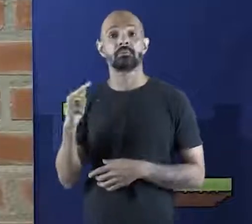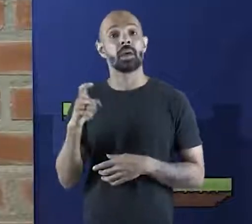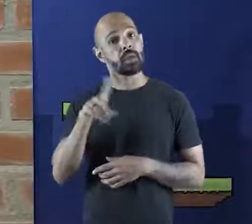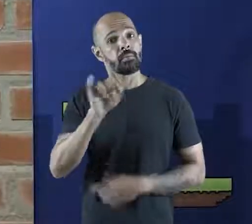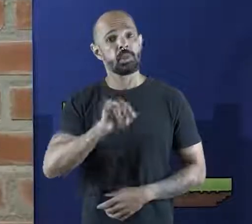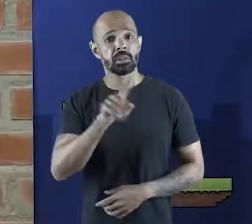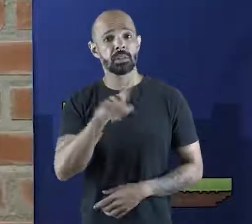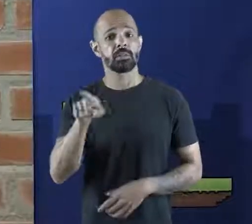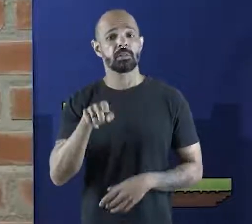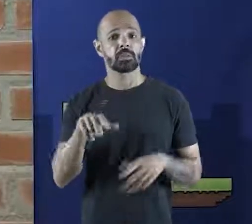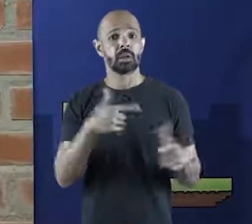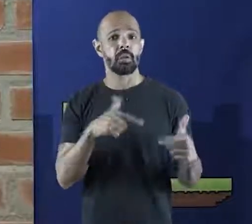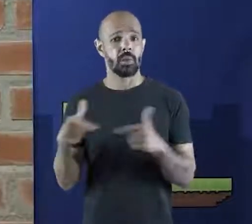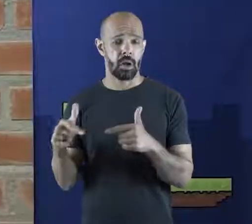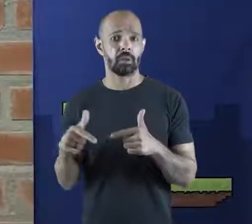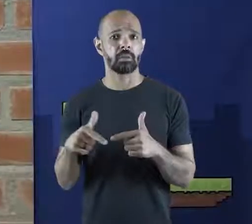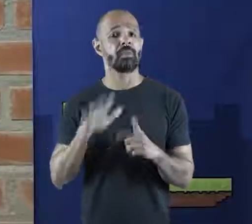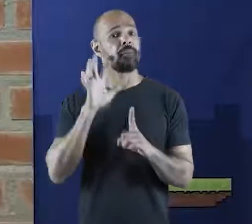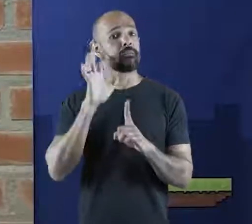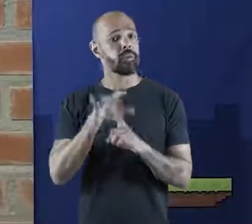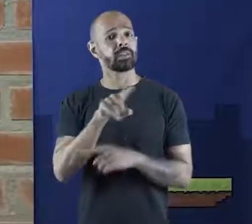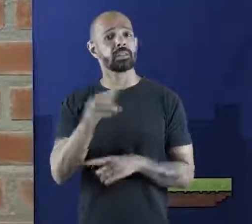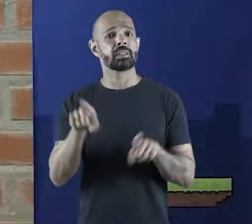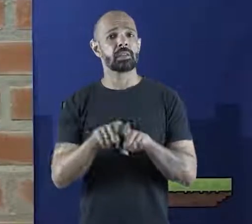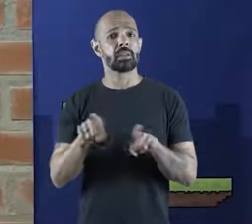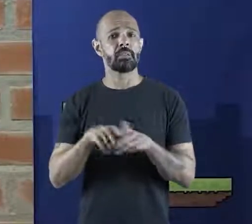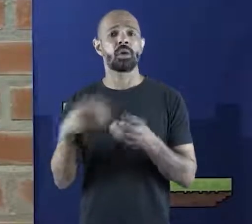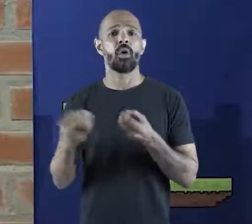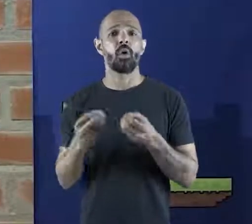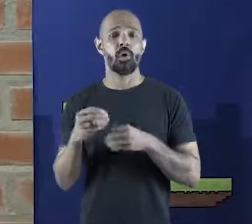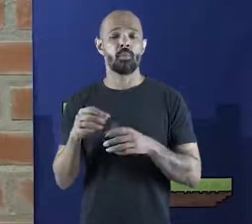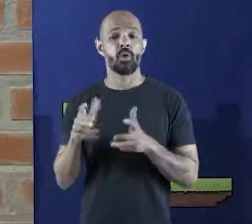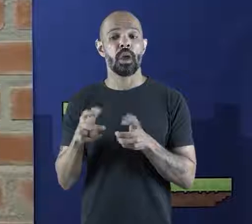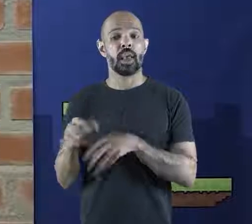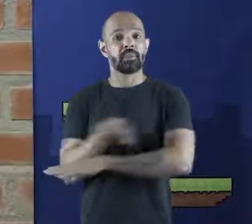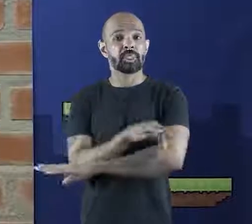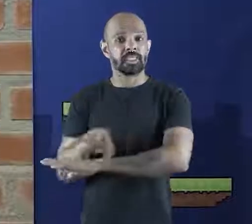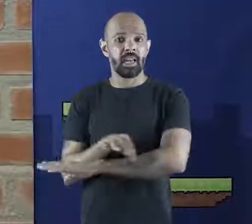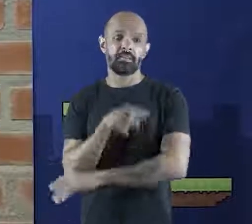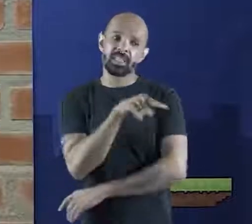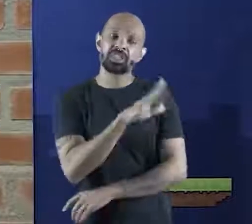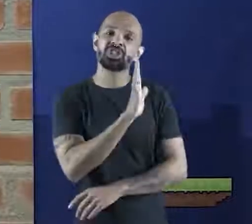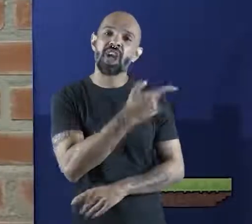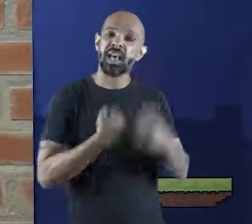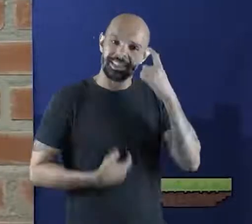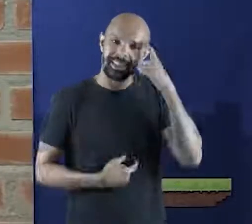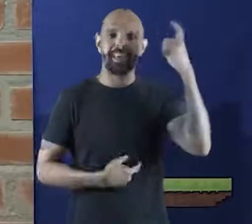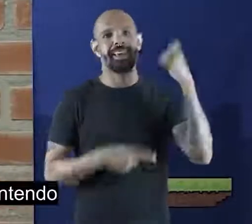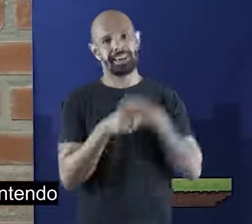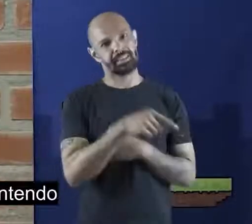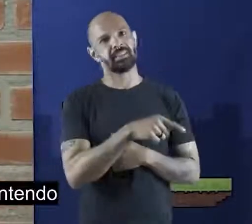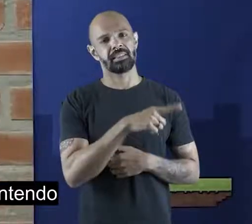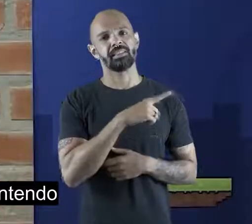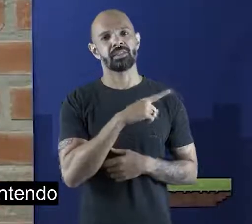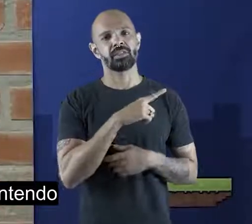isso é importante dentro do nosso trabalho. Isso aí vai influenciar também muito o que? O game designer. Às vezes o game designer já vem com a ideia